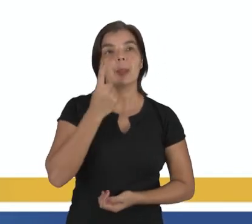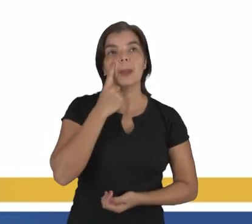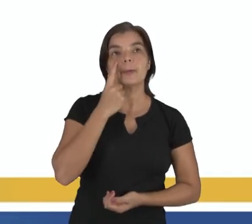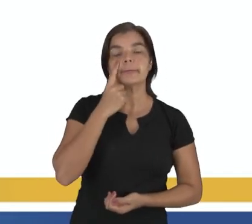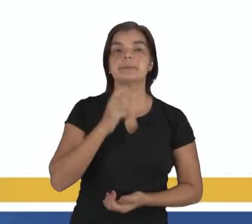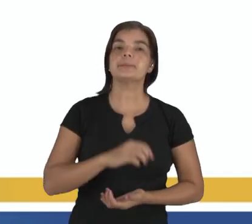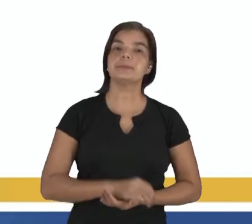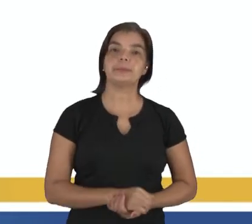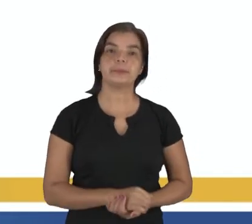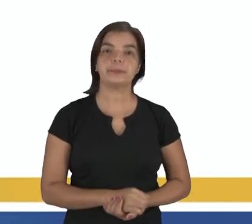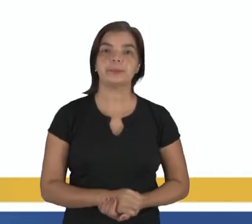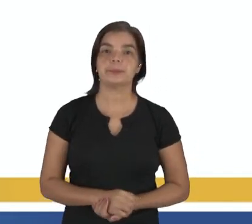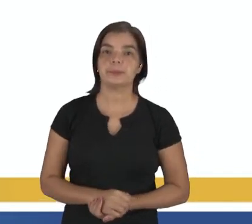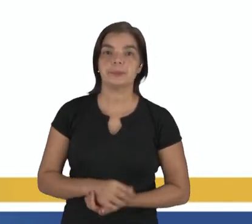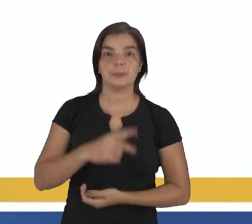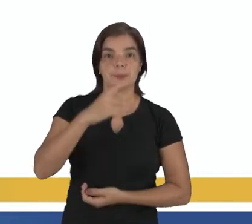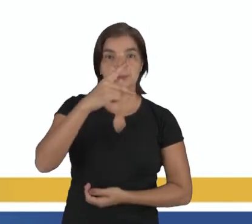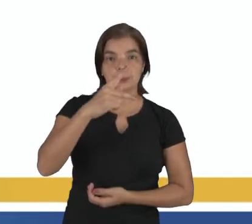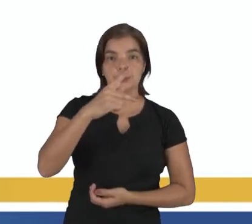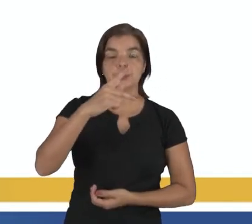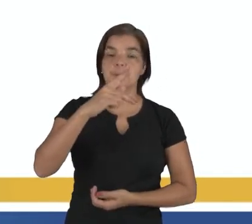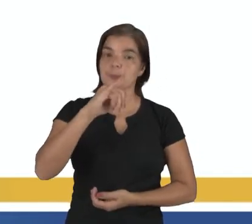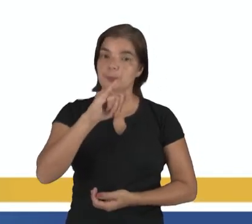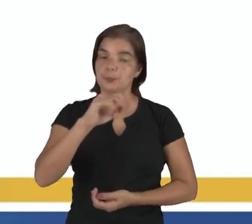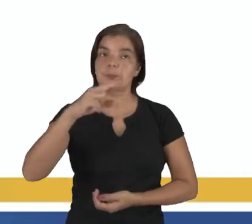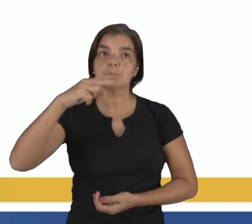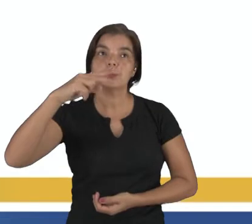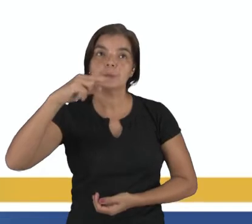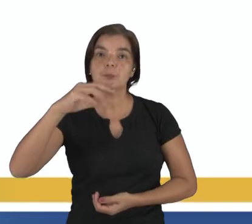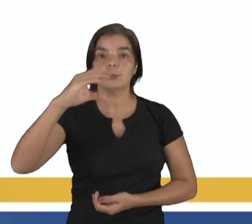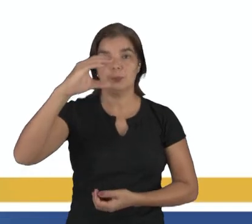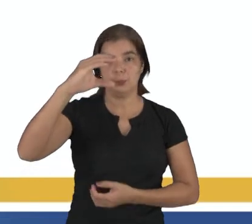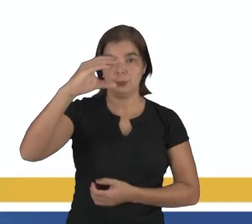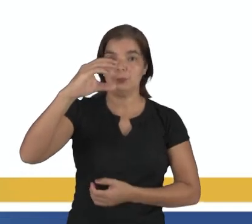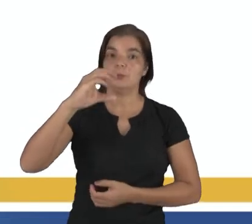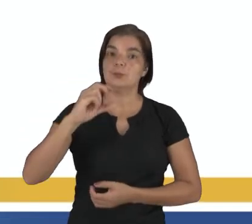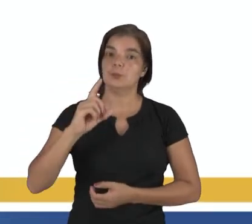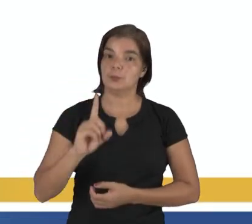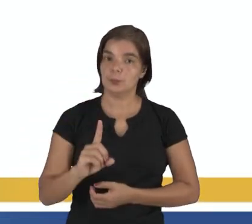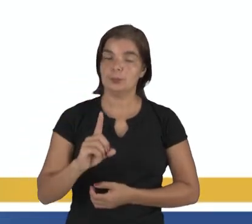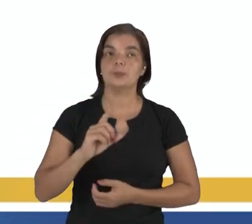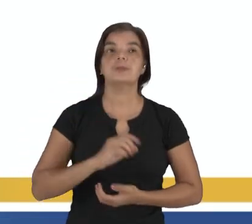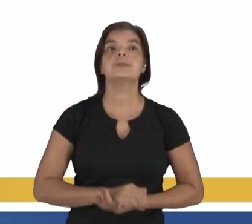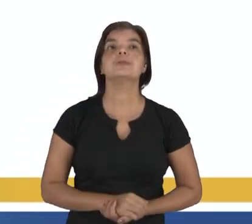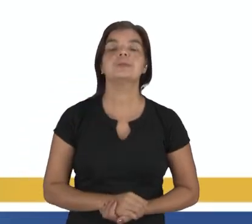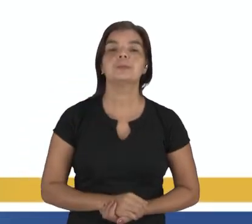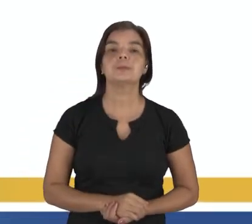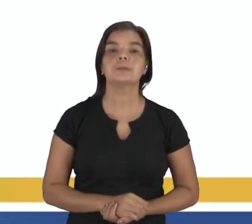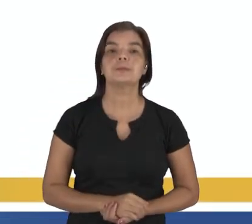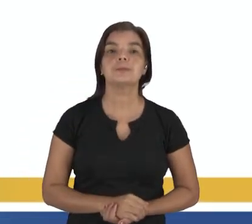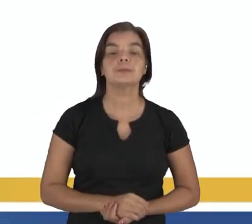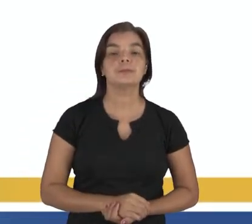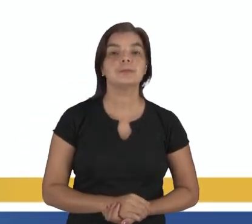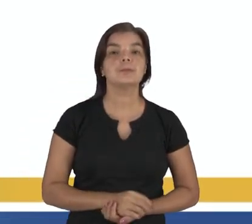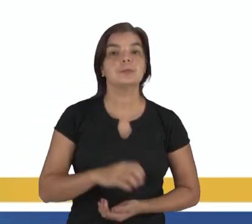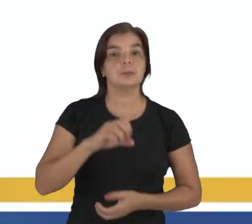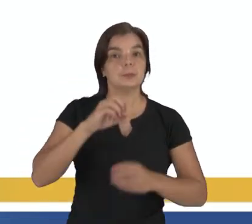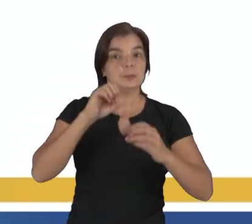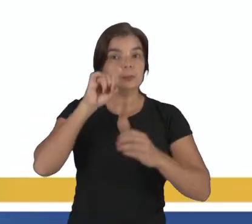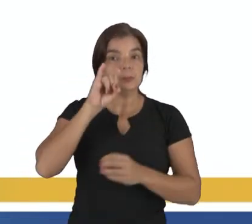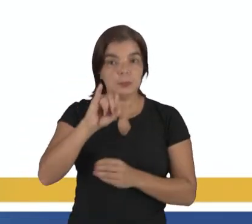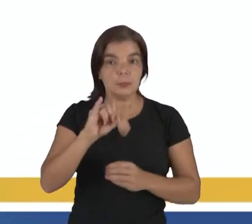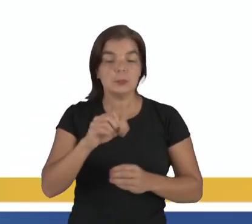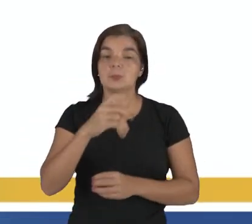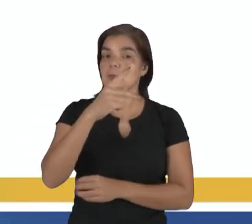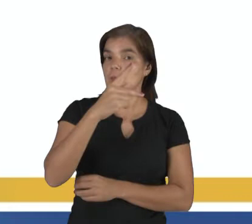Veja, π é igual a C sobre D. Então, se π é igual a